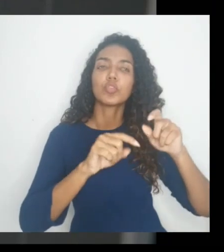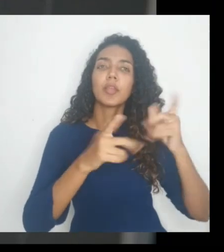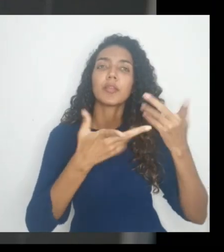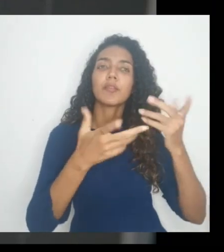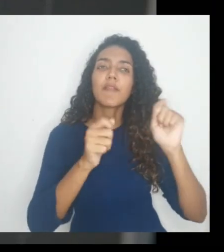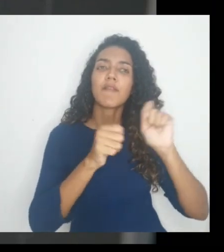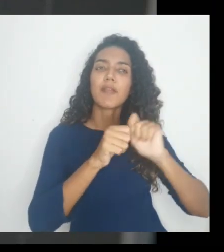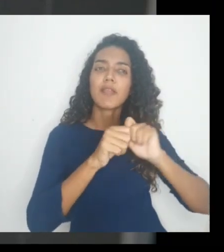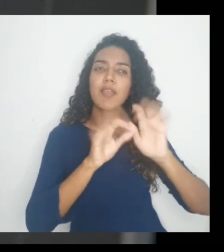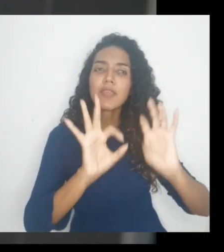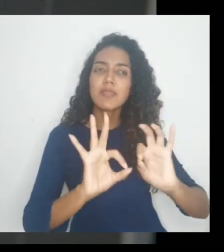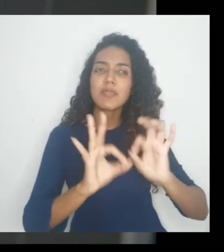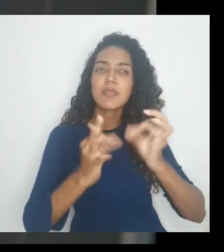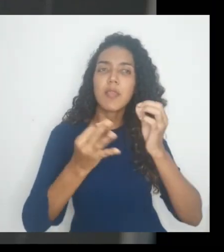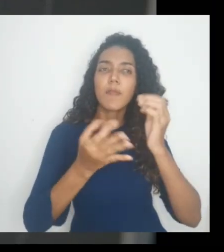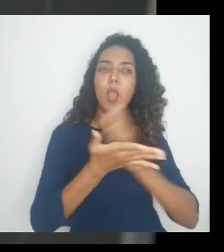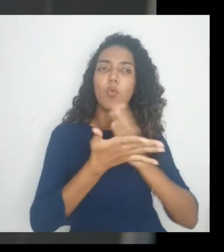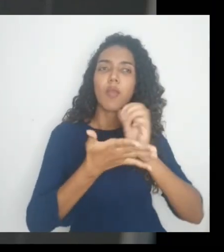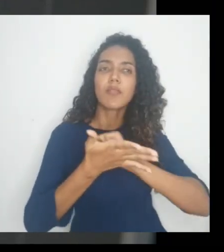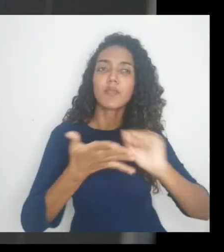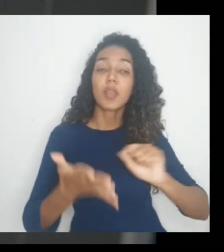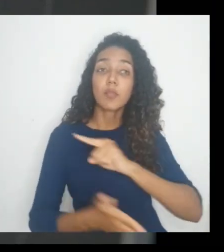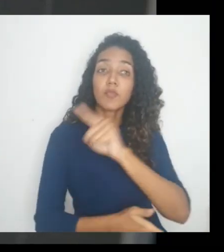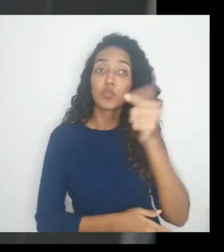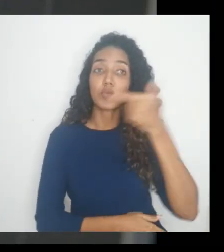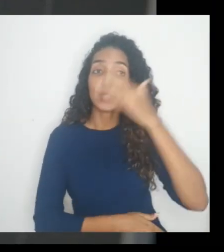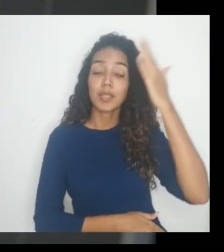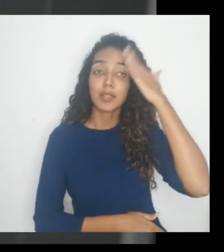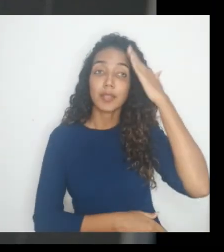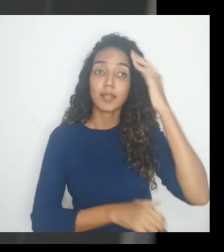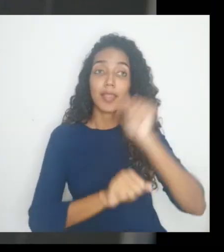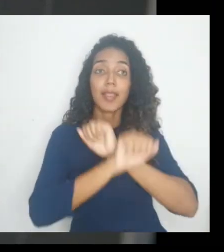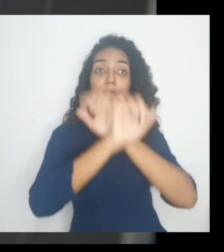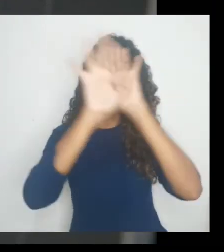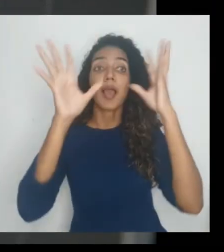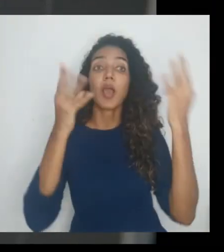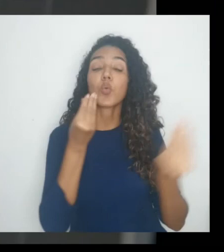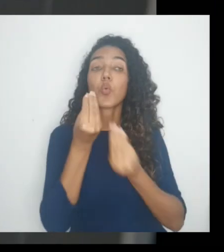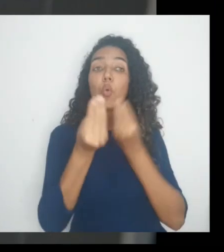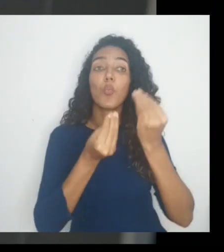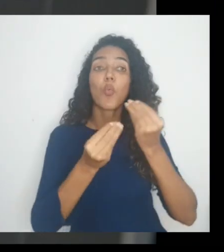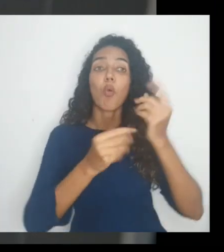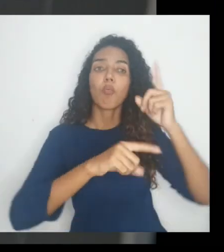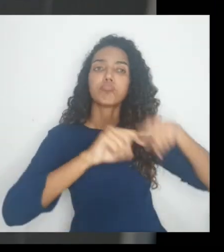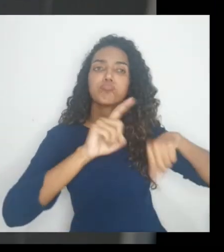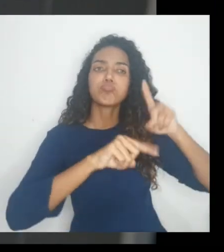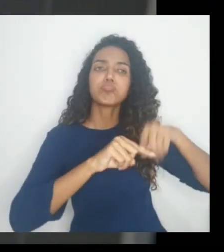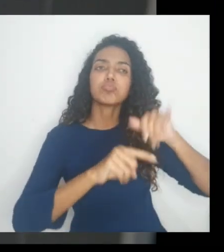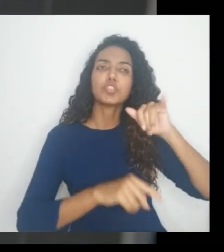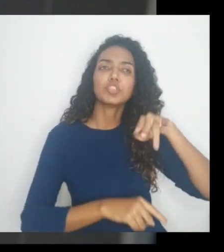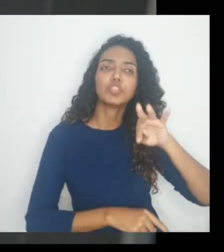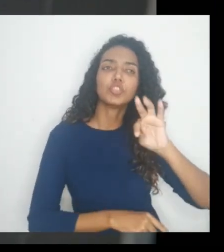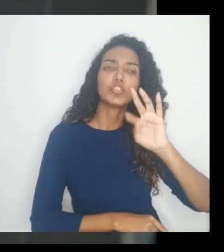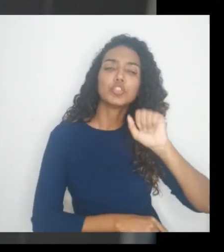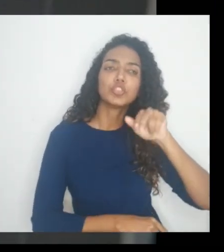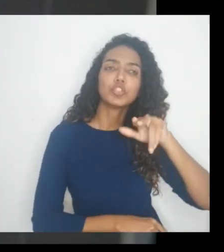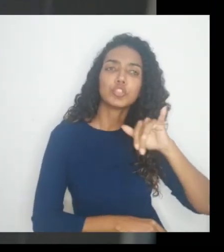para vocês entenderem bem como é que funciona o processo de instanciação de classes em termos de objetos na